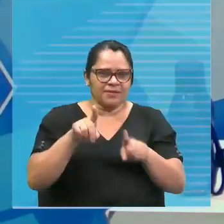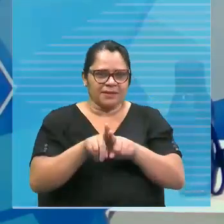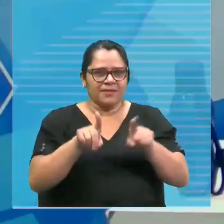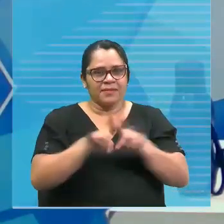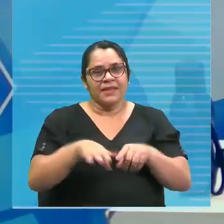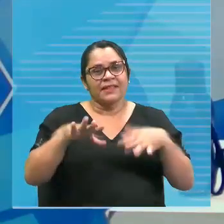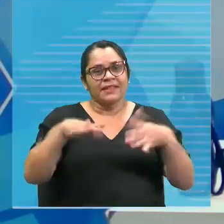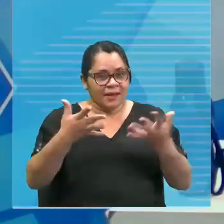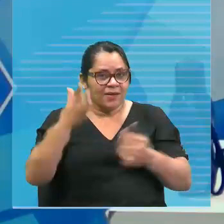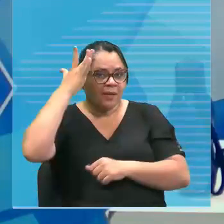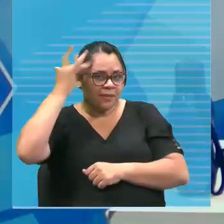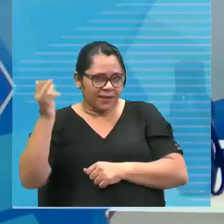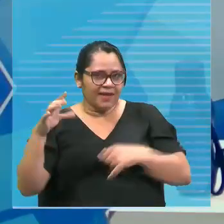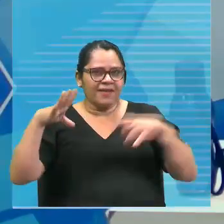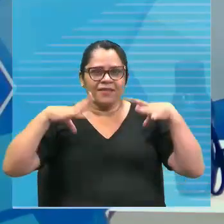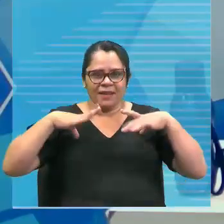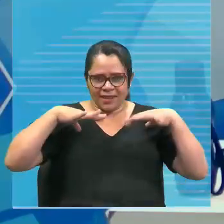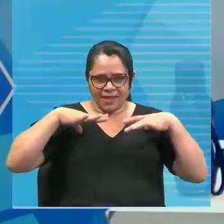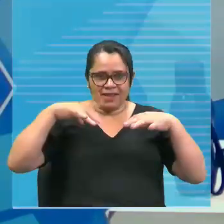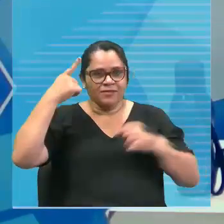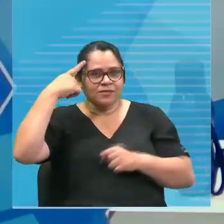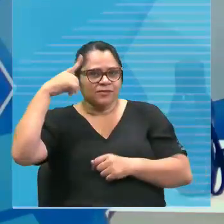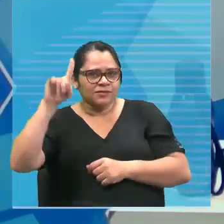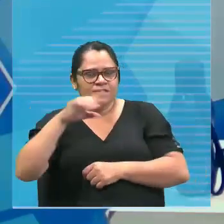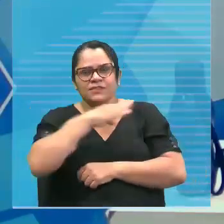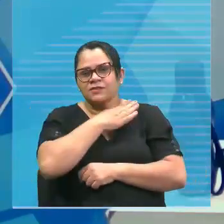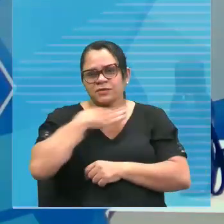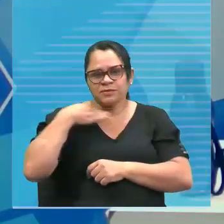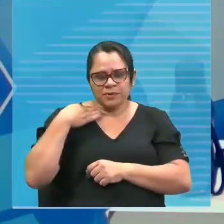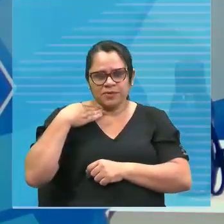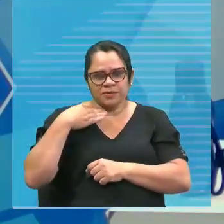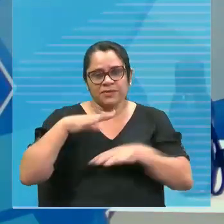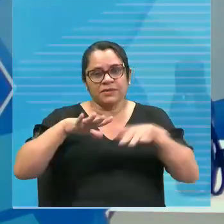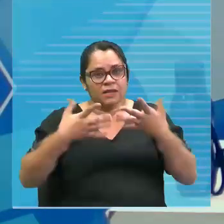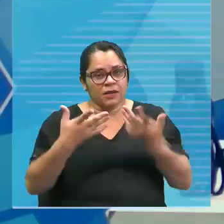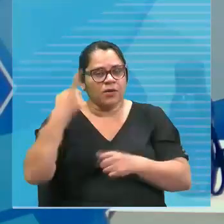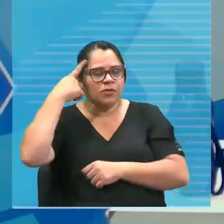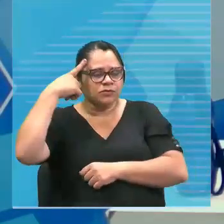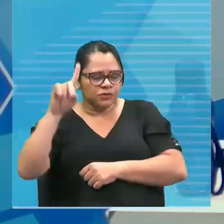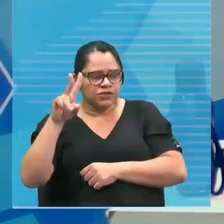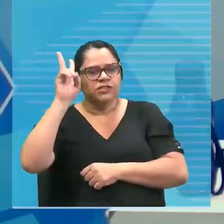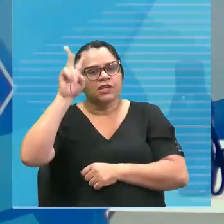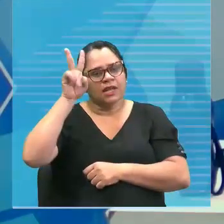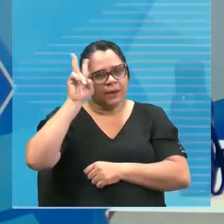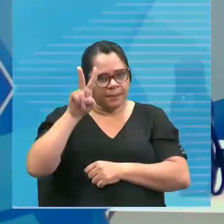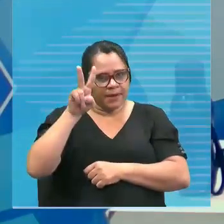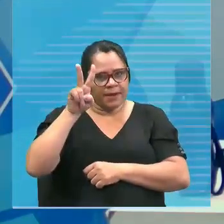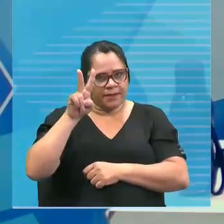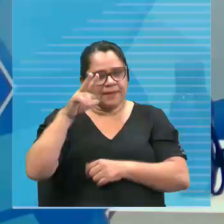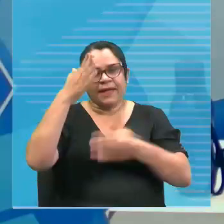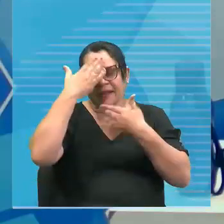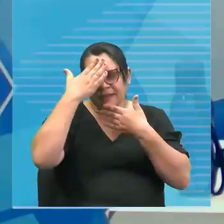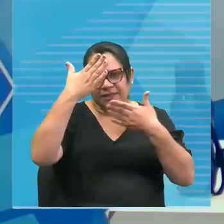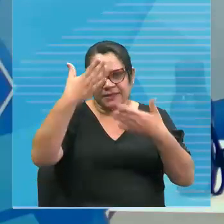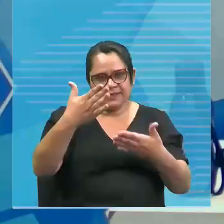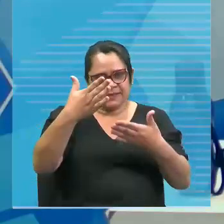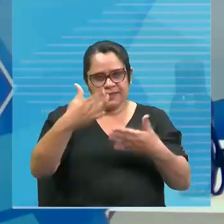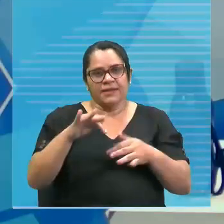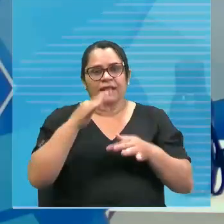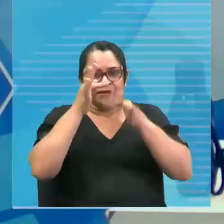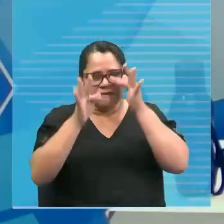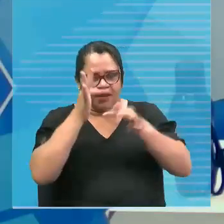é feriado né Dia de Finados então um dia da gente lembrar rezar agradecer levar flores